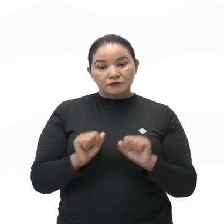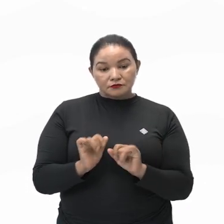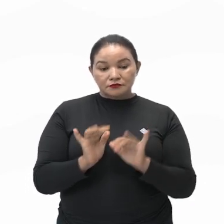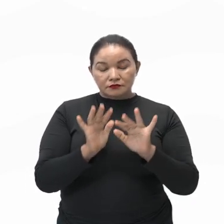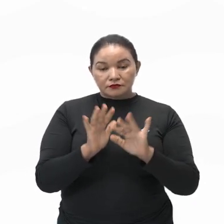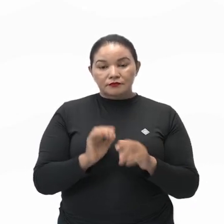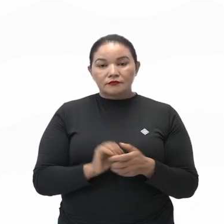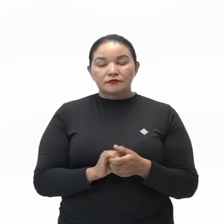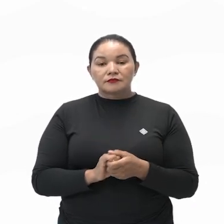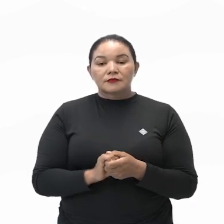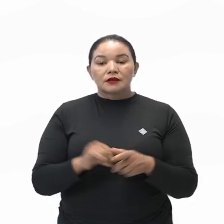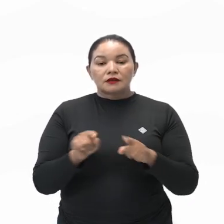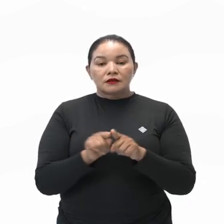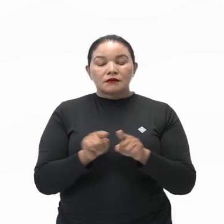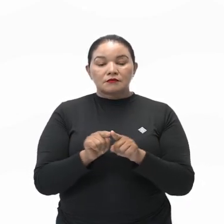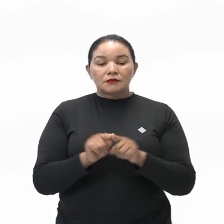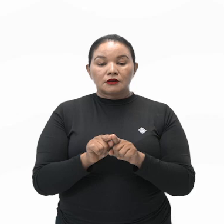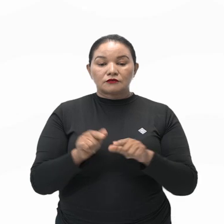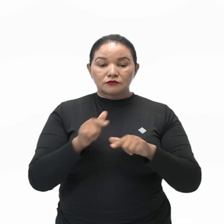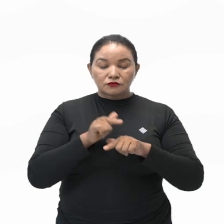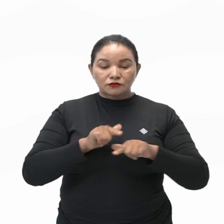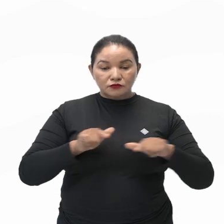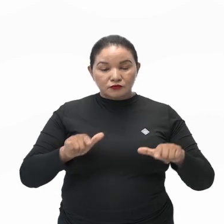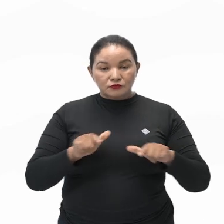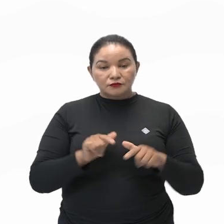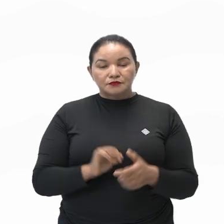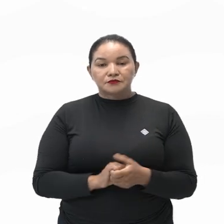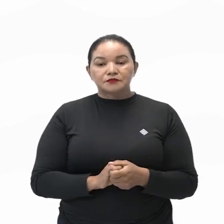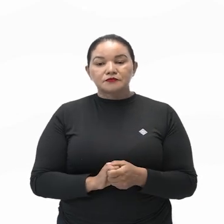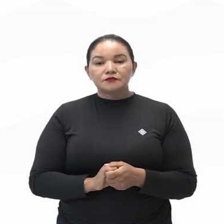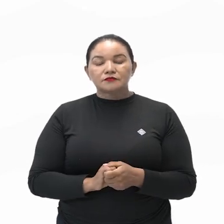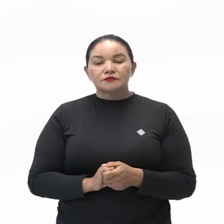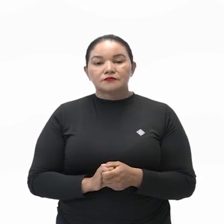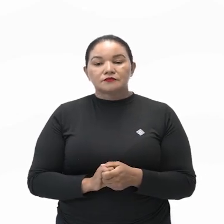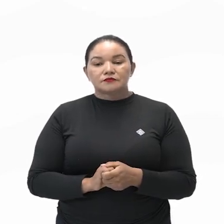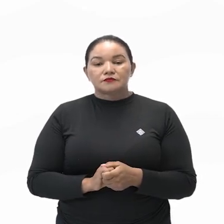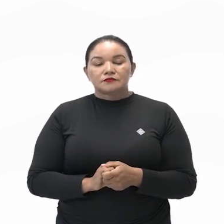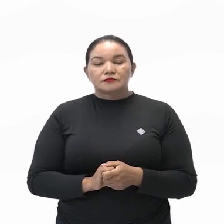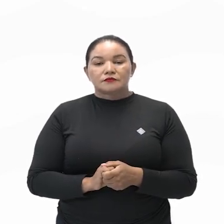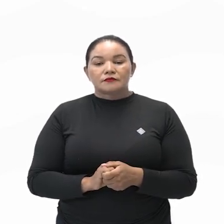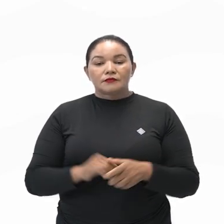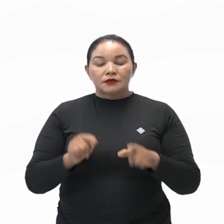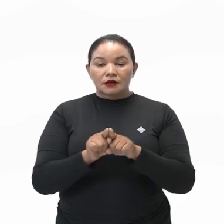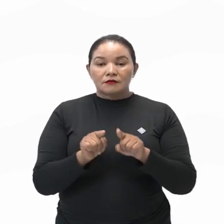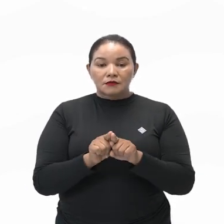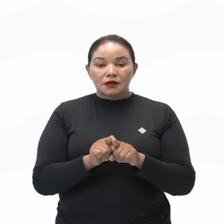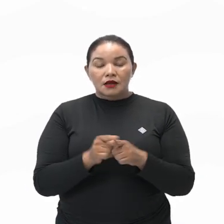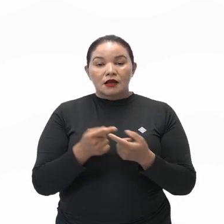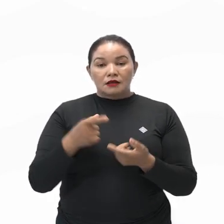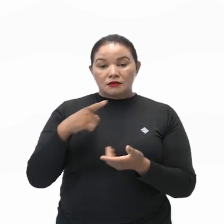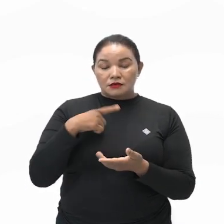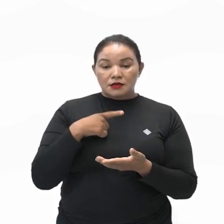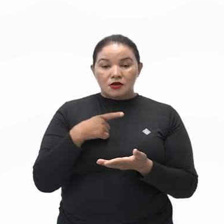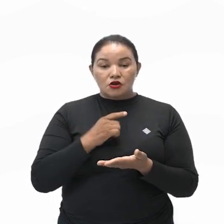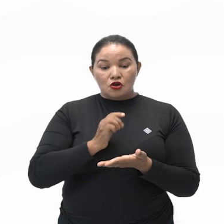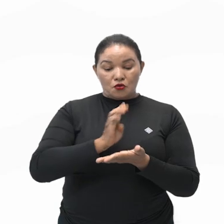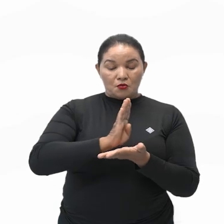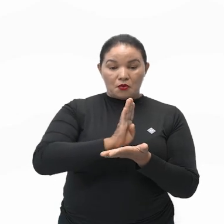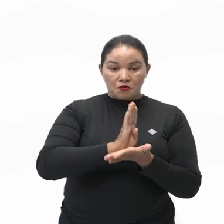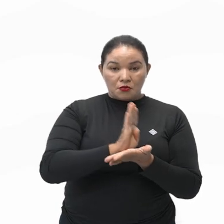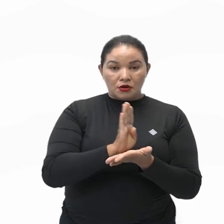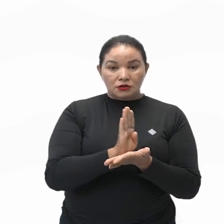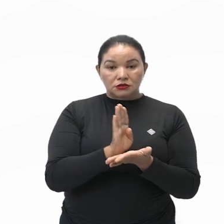a neutralização, como a gente estava falando agora há pouco. Tá? Então eu coloco um ácido com uma base, vamos ter